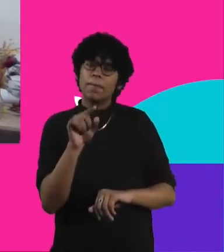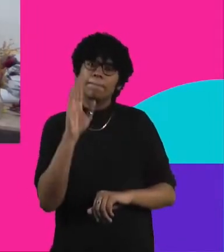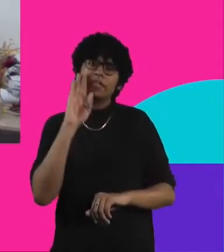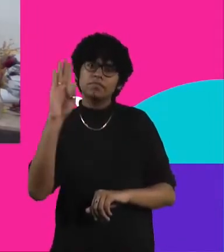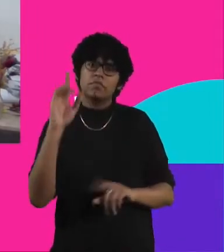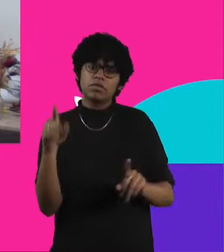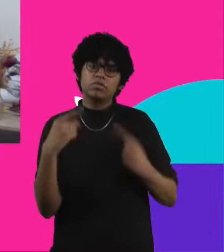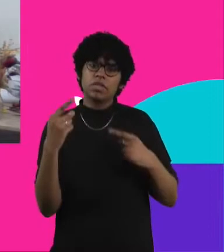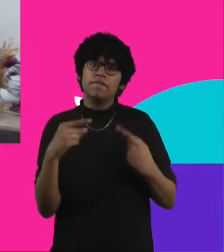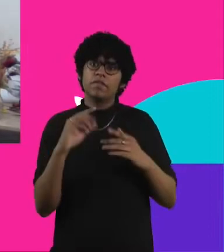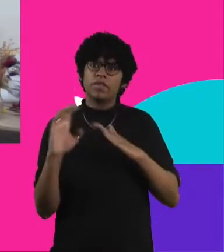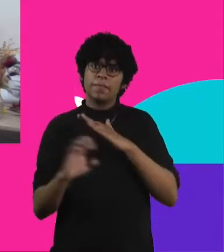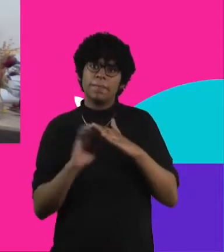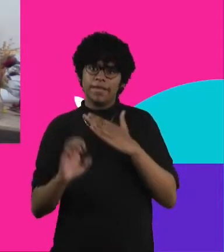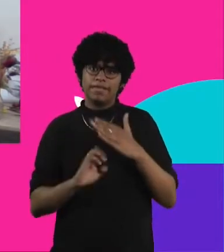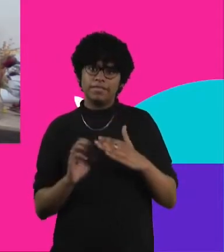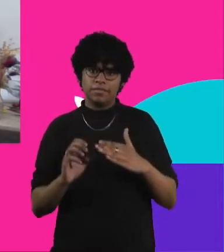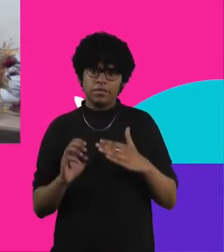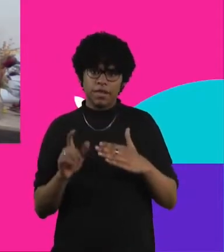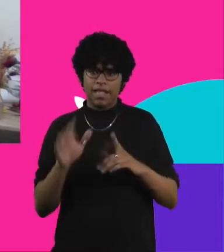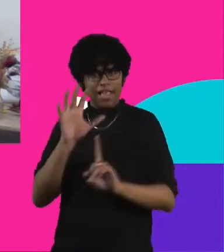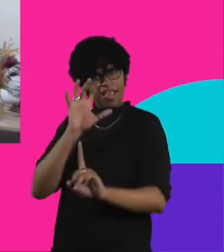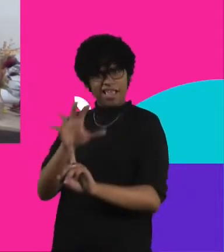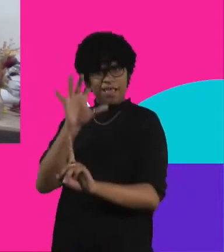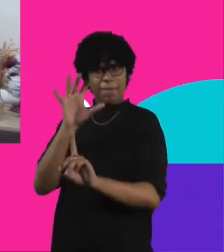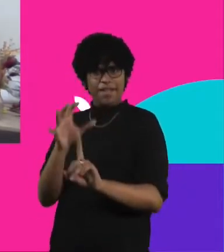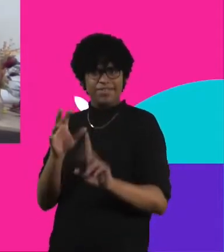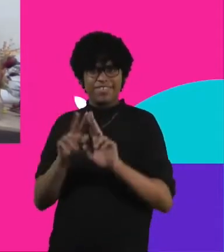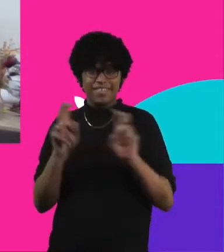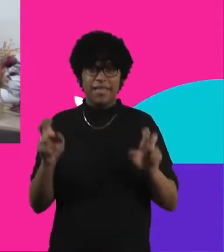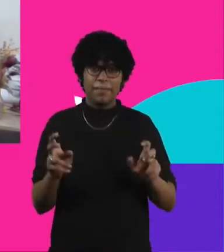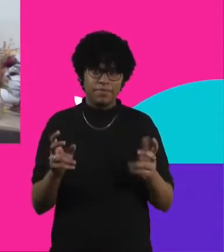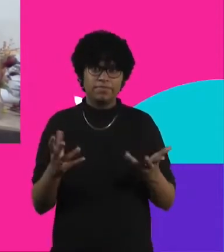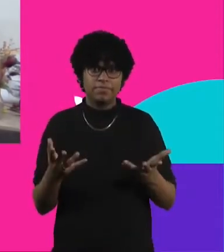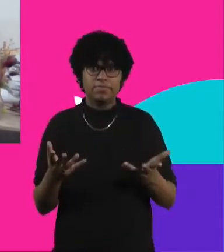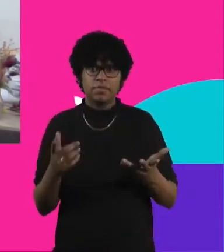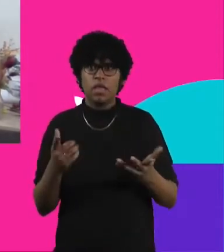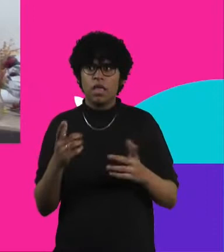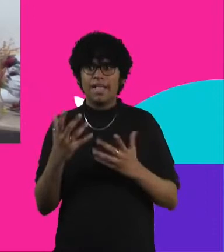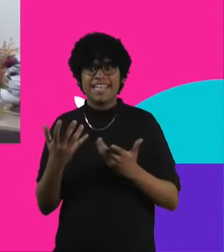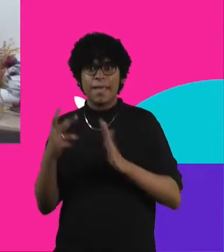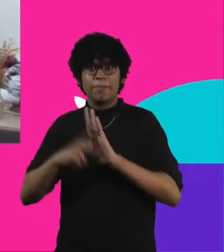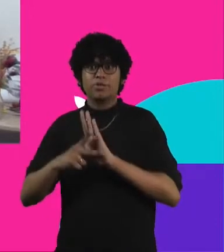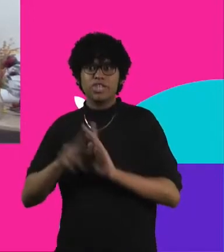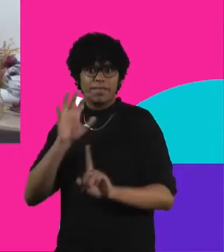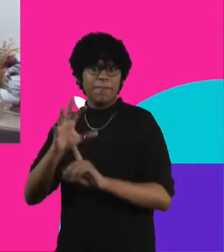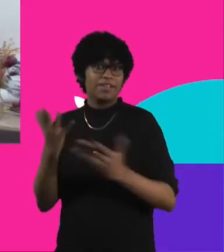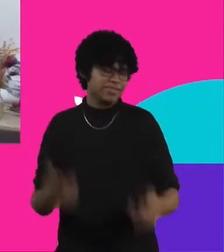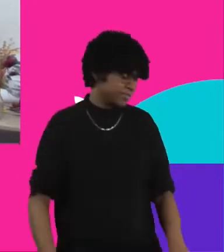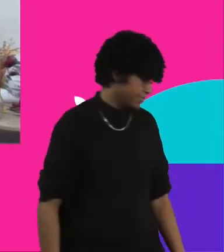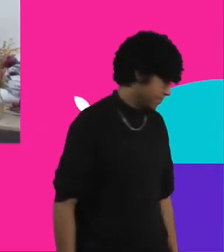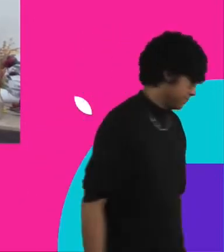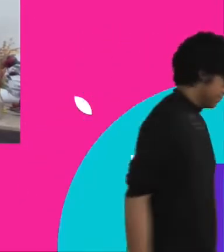as organizações enfrentam quando o assunto é mensuração de impacto, quando elas precisam mensurar o impacto de um projeto? E